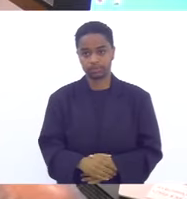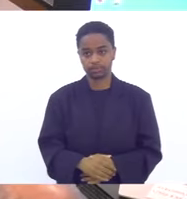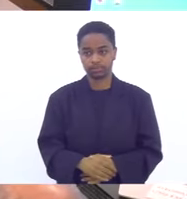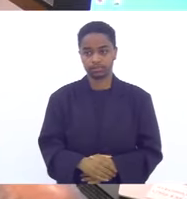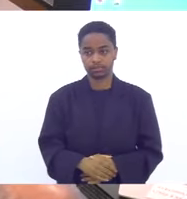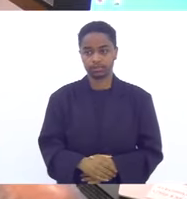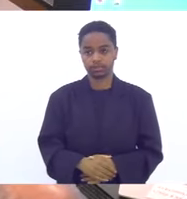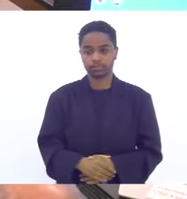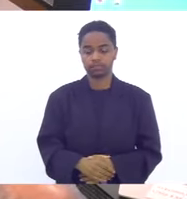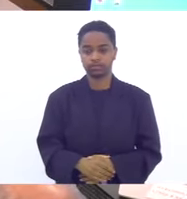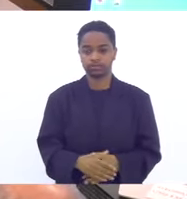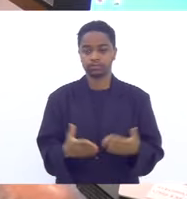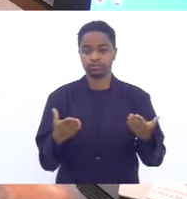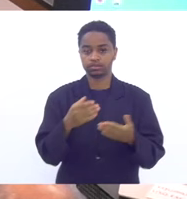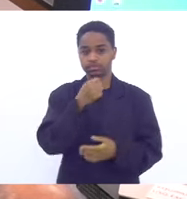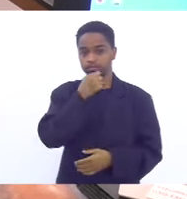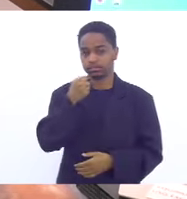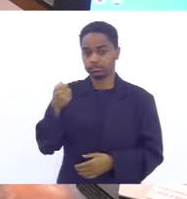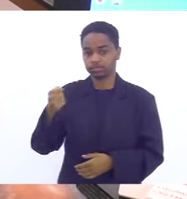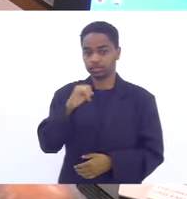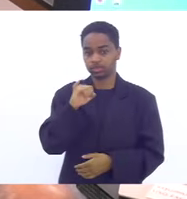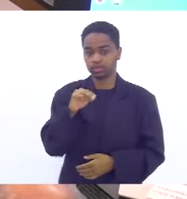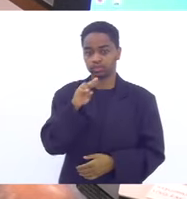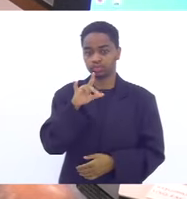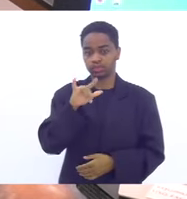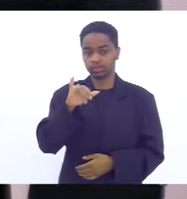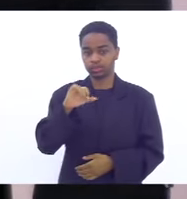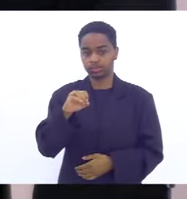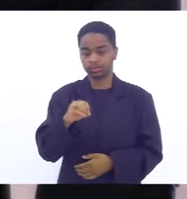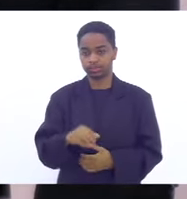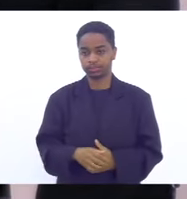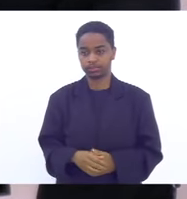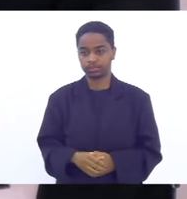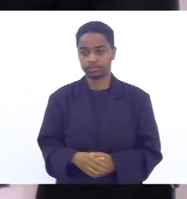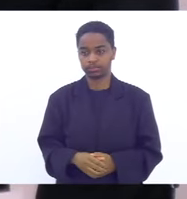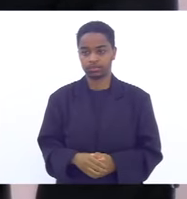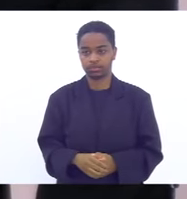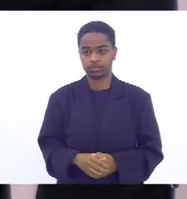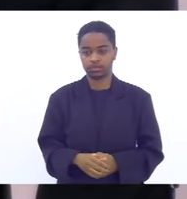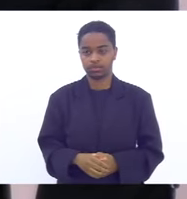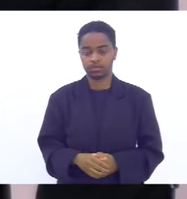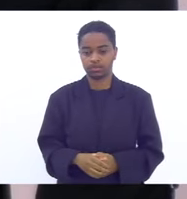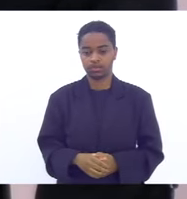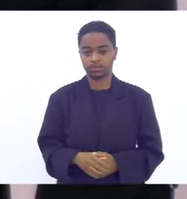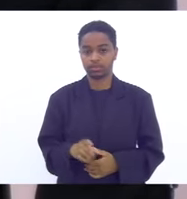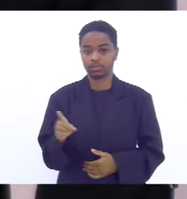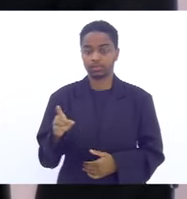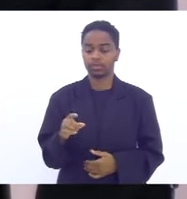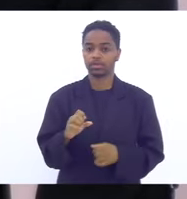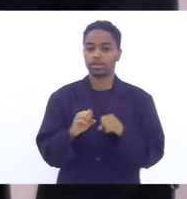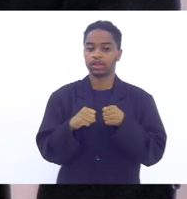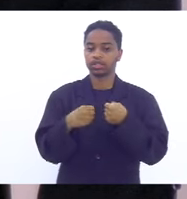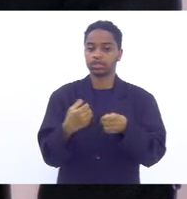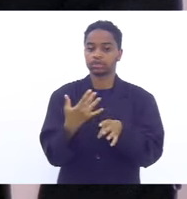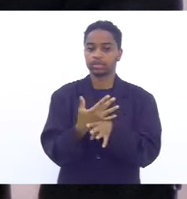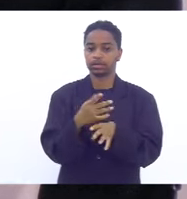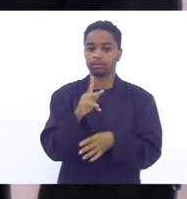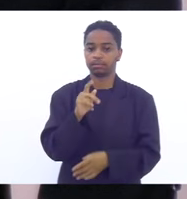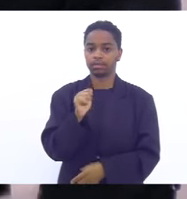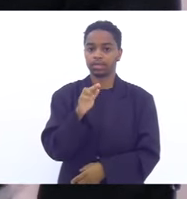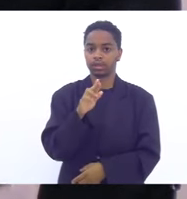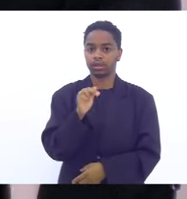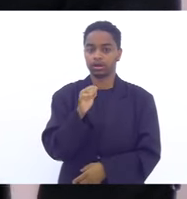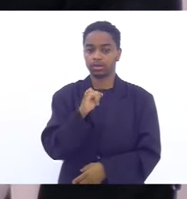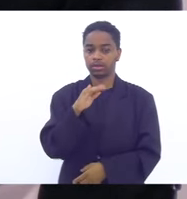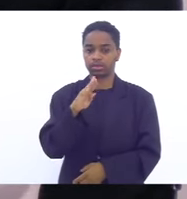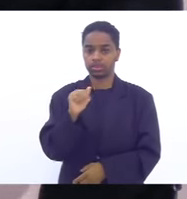para o nosso querido amigo Júlio Canelinha, defensor da cidade de Paraíba do Sul, muito